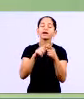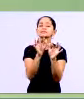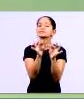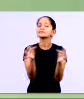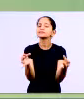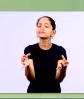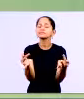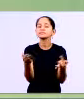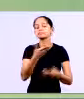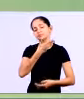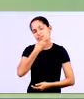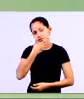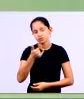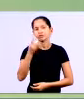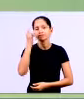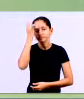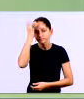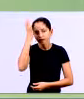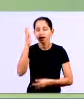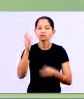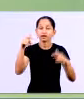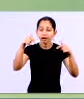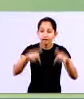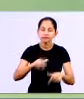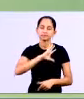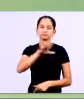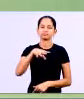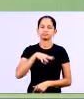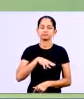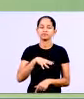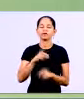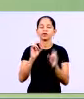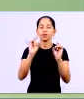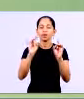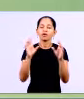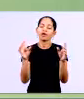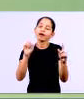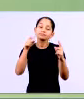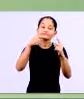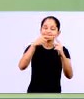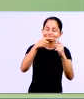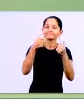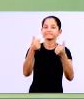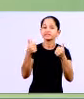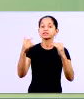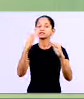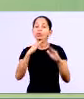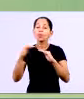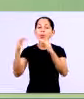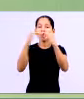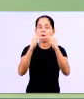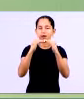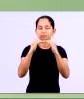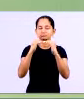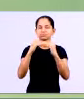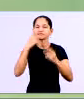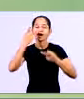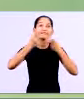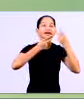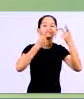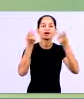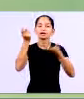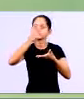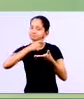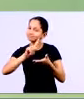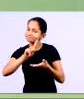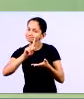simplificada entre os falantes de língua portuguesa, com esse objetivo de unificar essa escrita. Não a pronúncia,